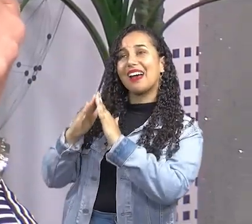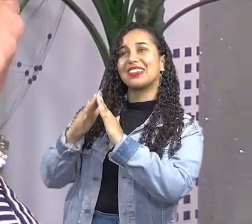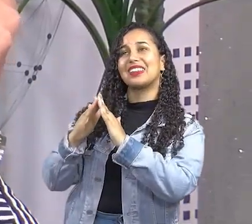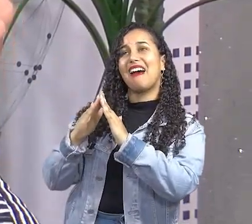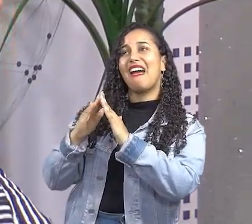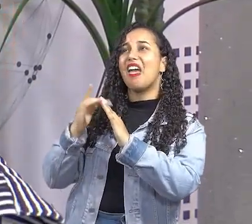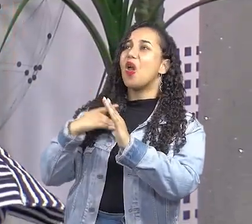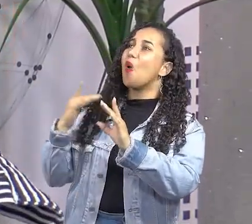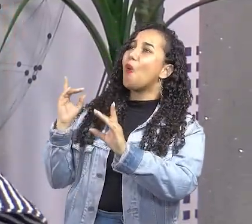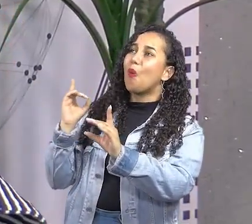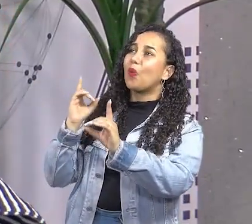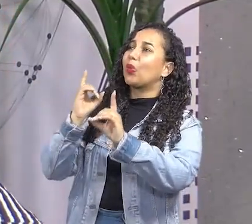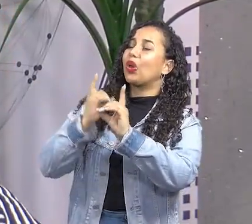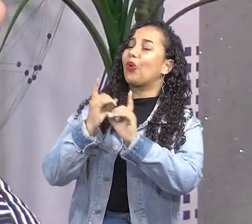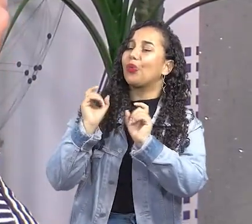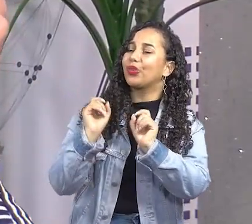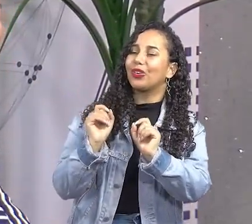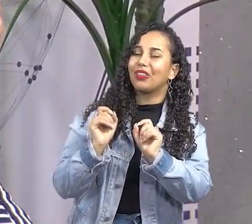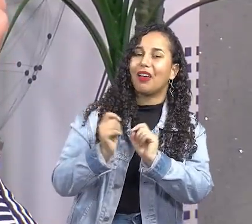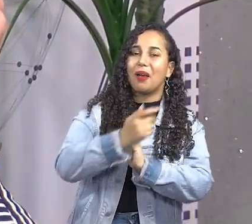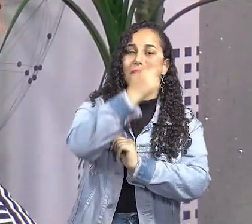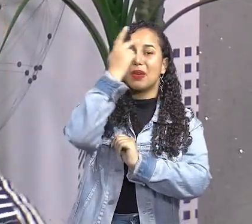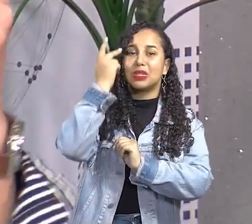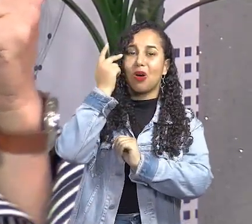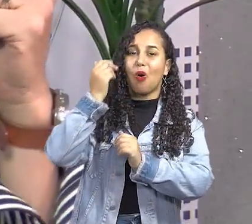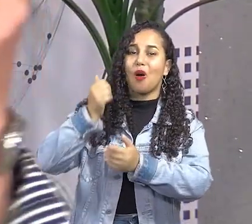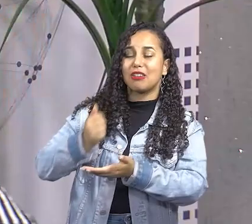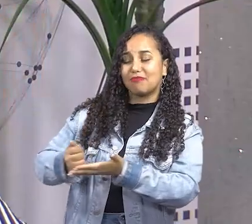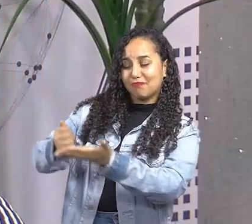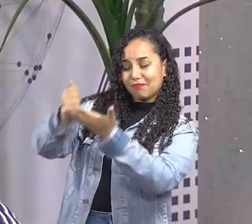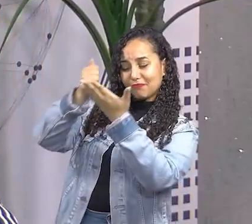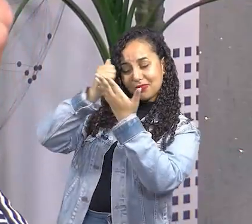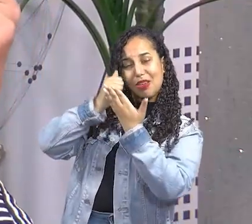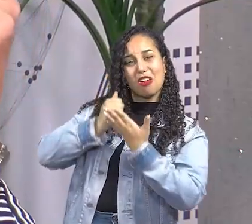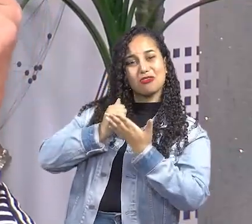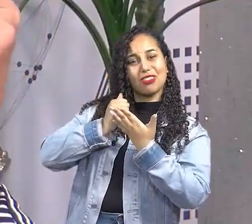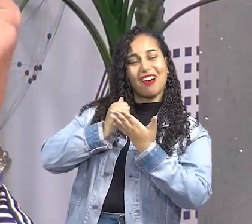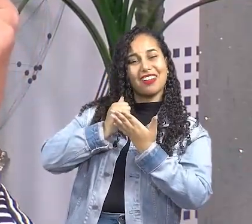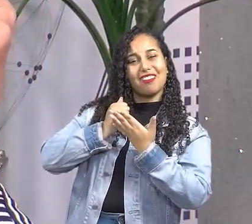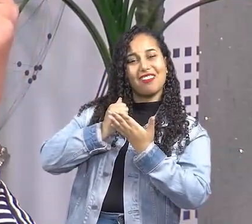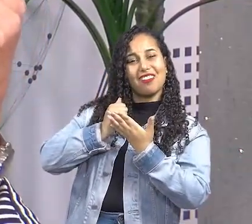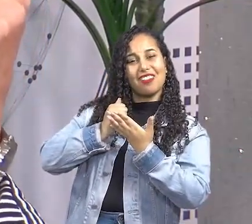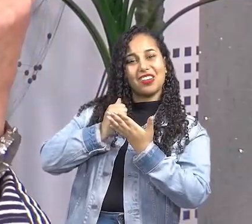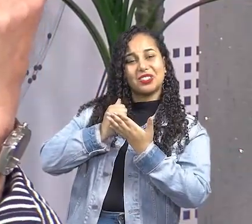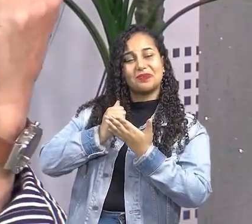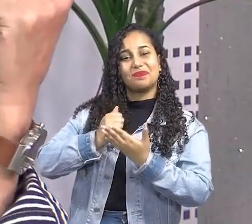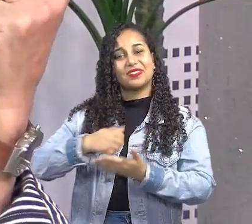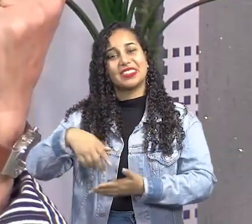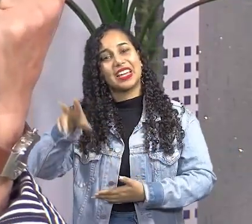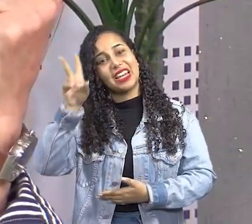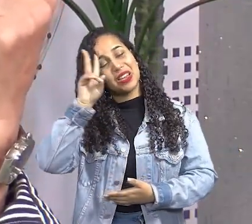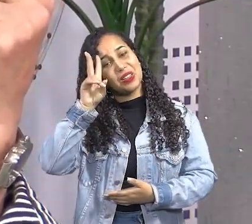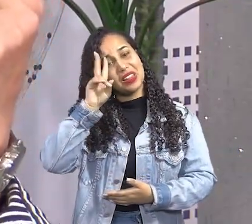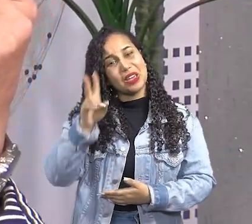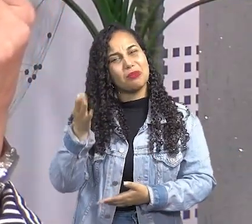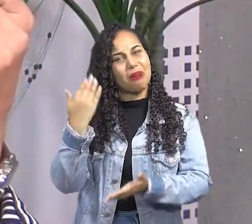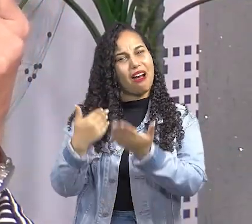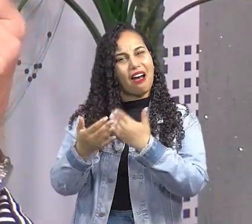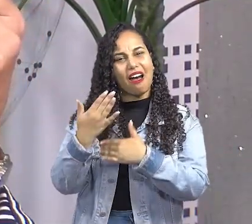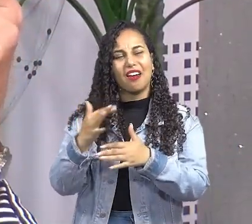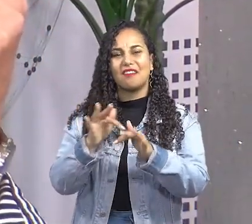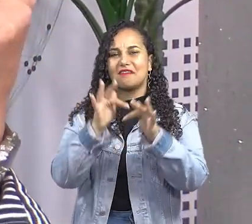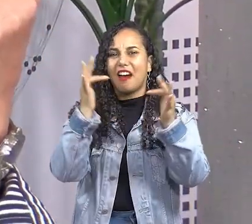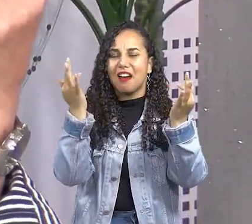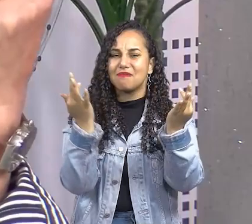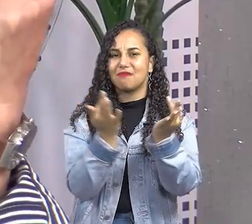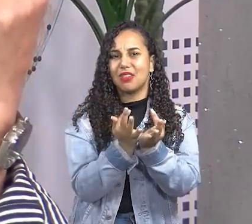Senhor. Onde eu encontrei pessoas que estenderam as mãos para mim, eu me lembro de tantas